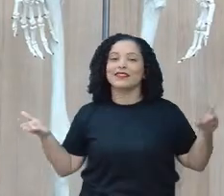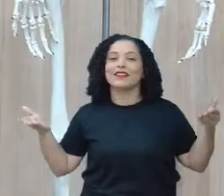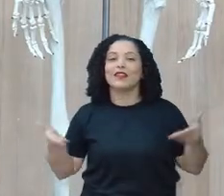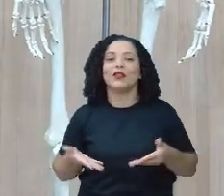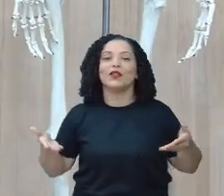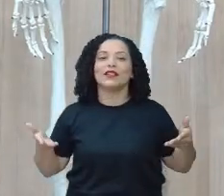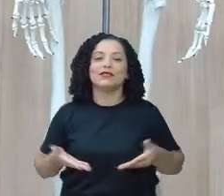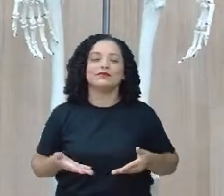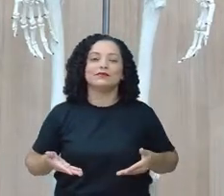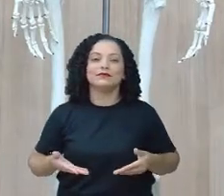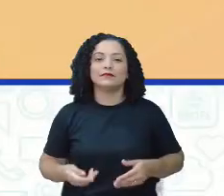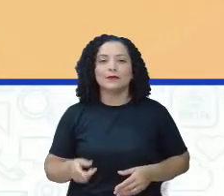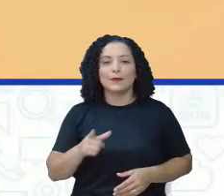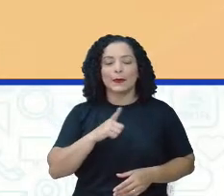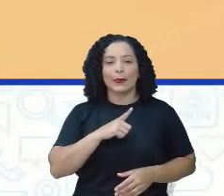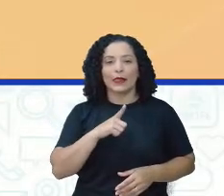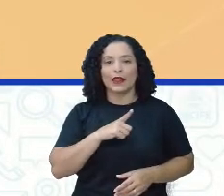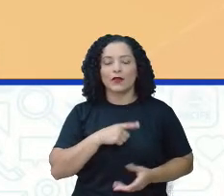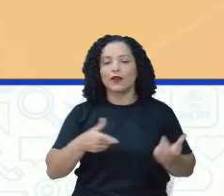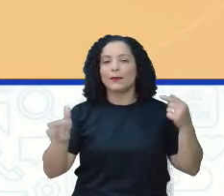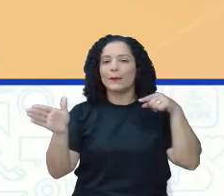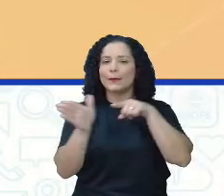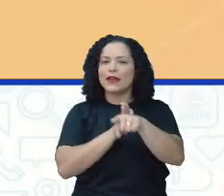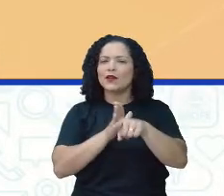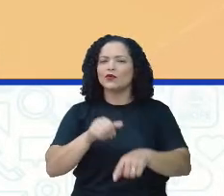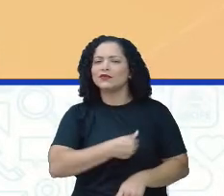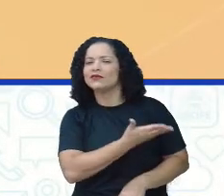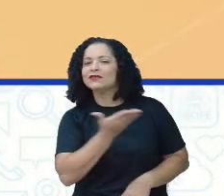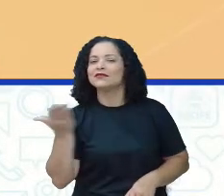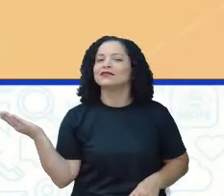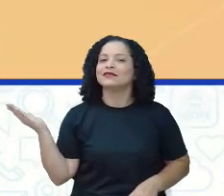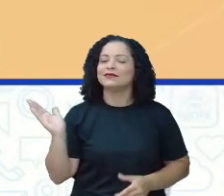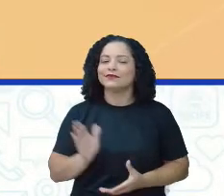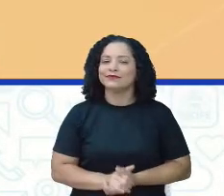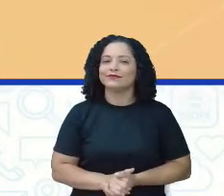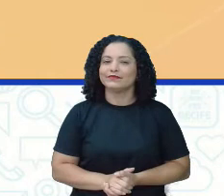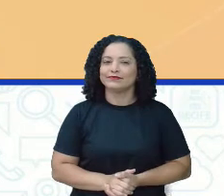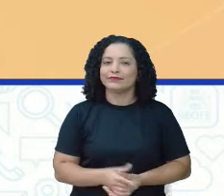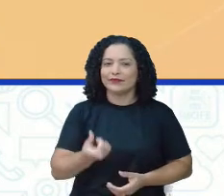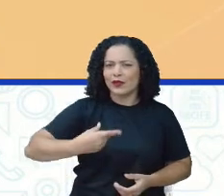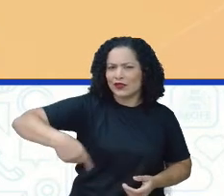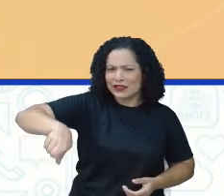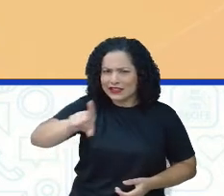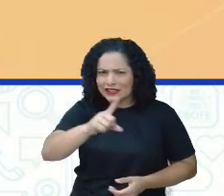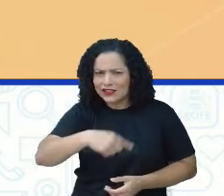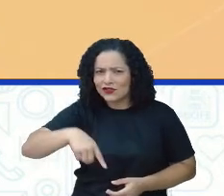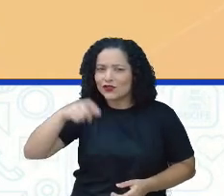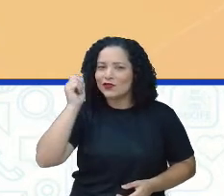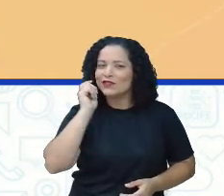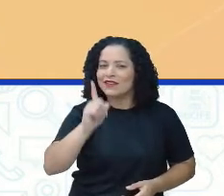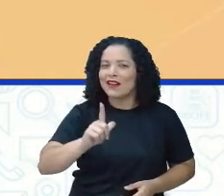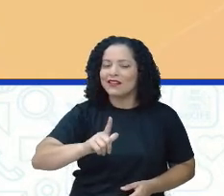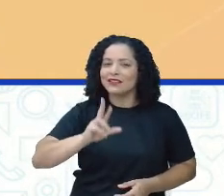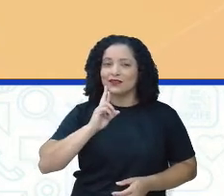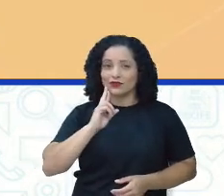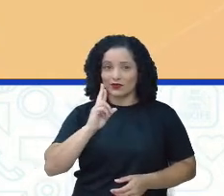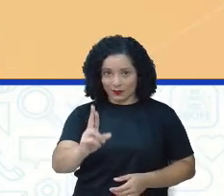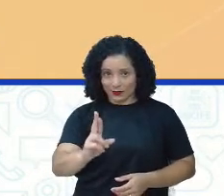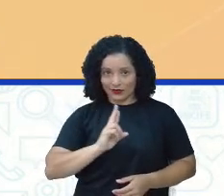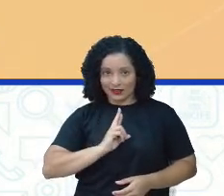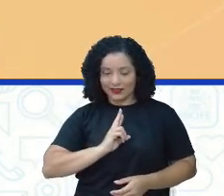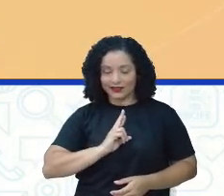agora? Eu vou ter agora para vocês uma pergunta pessoal. Vamos ver se vocês conseguem responder esse meu questionamento.